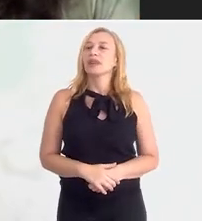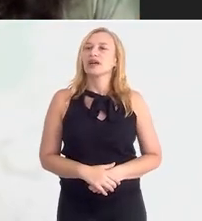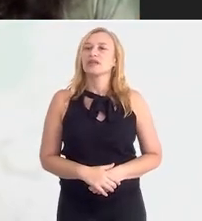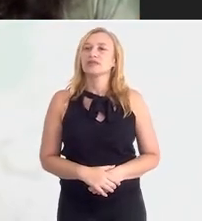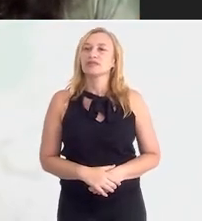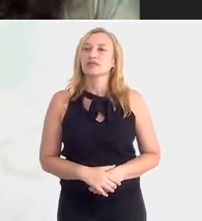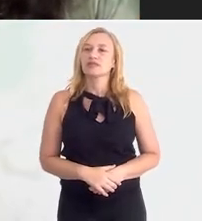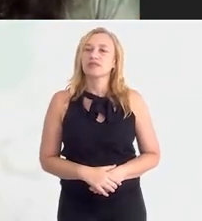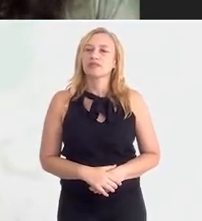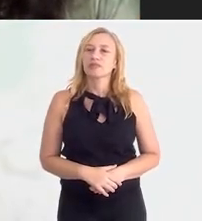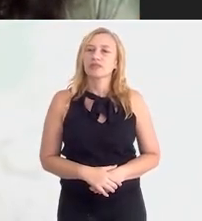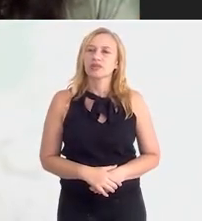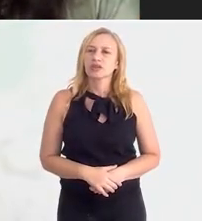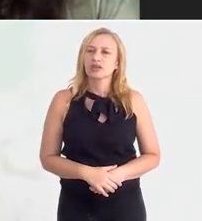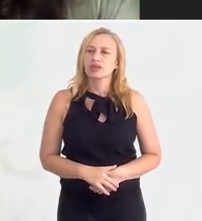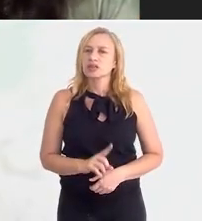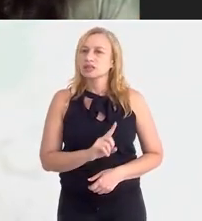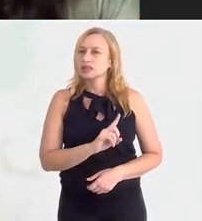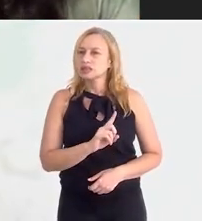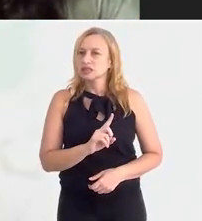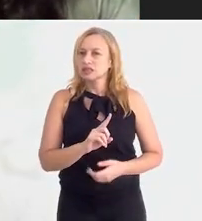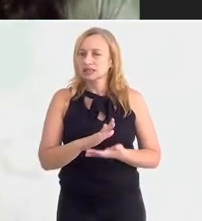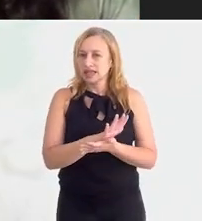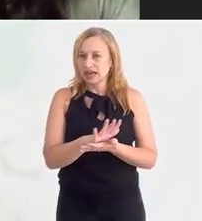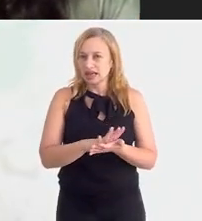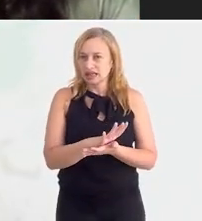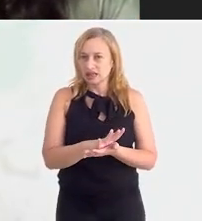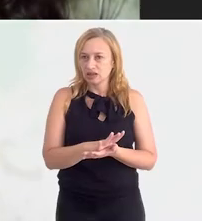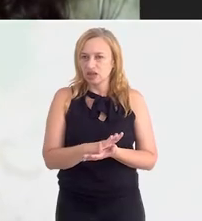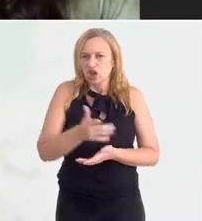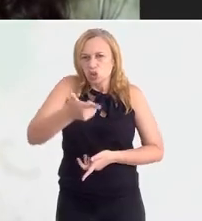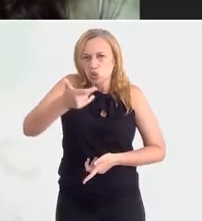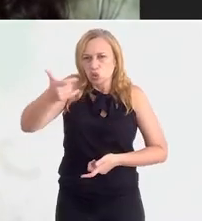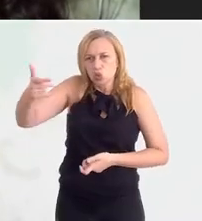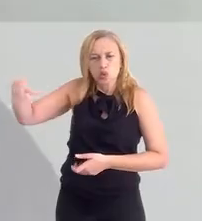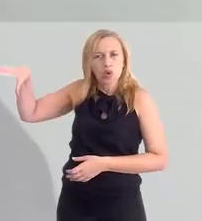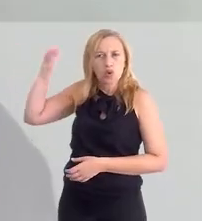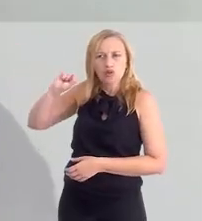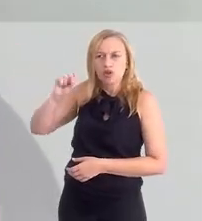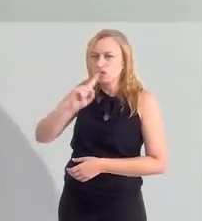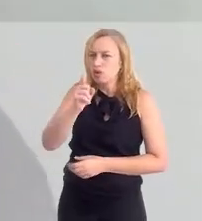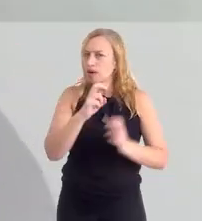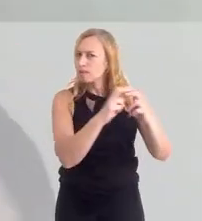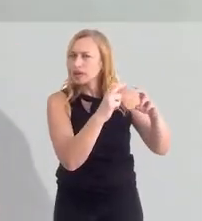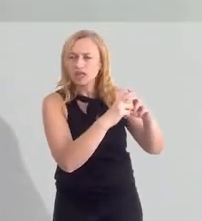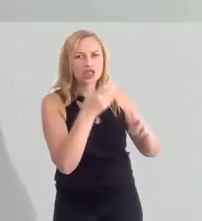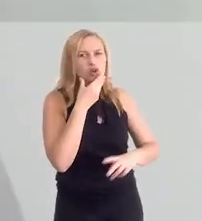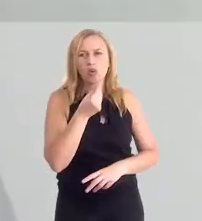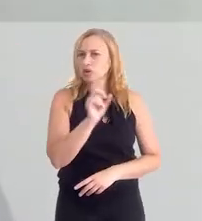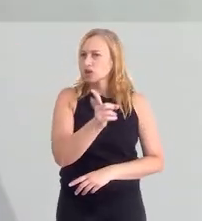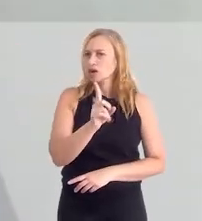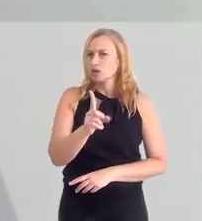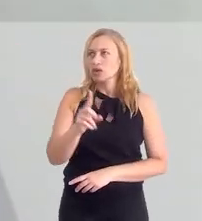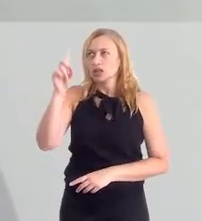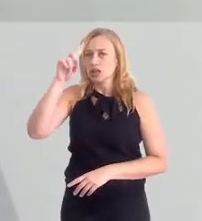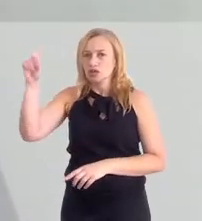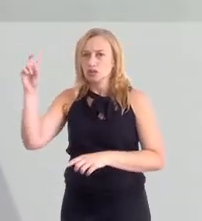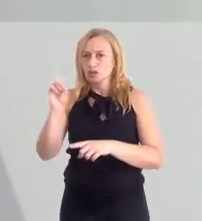Olha só. Nonada. Tiros que o senhor ouviu não são briga de homem, não. Deus